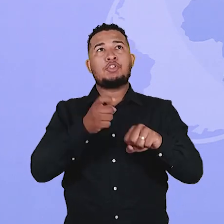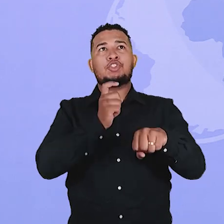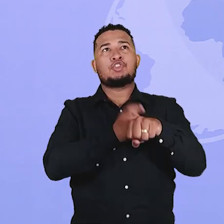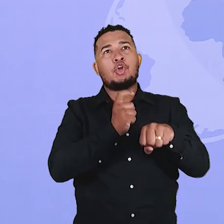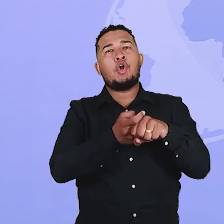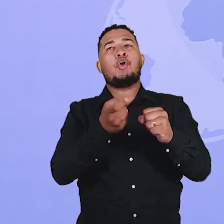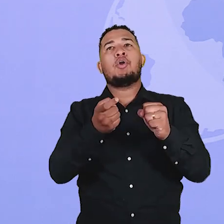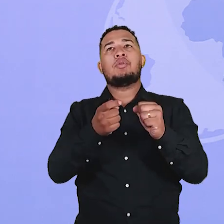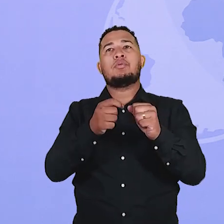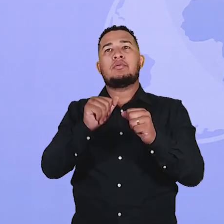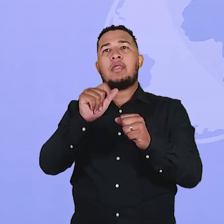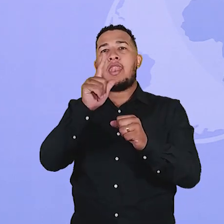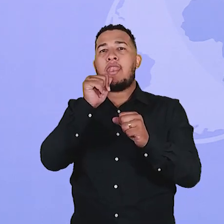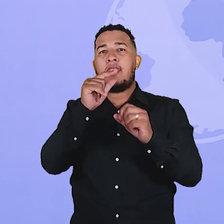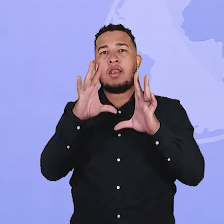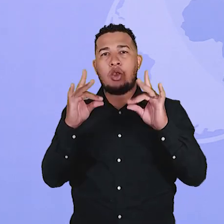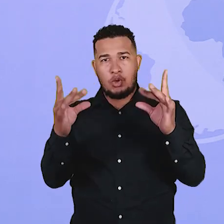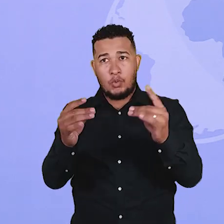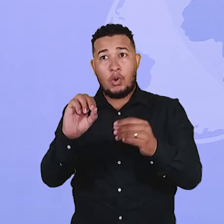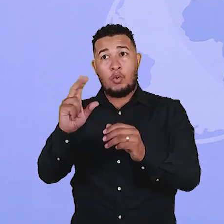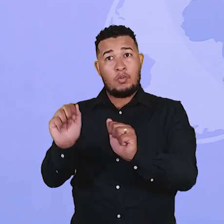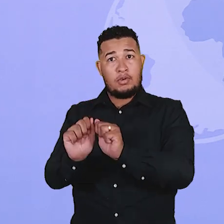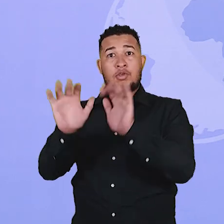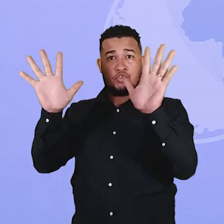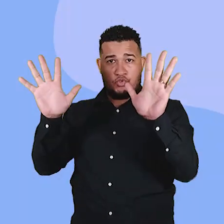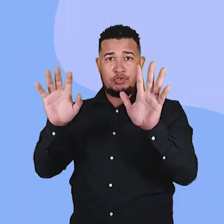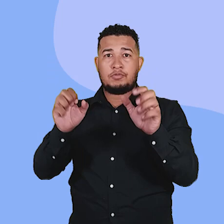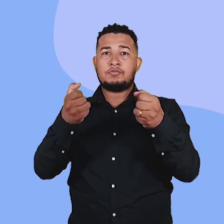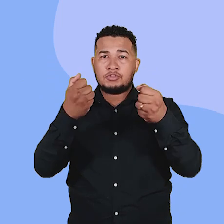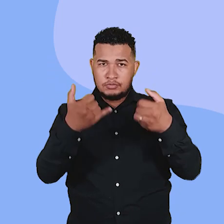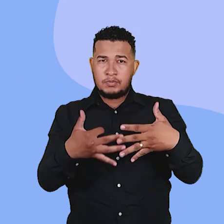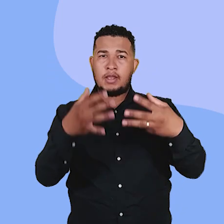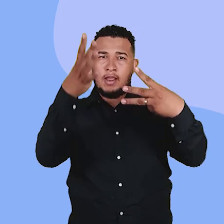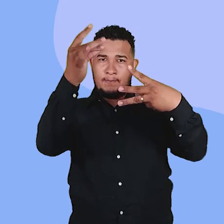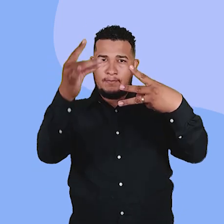ser sólido, líquido ou gasoso, que eu vou falar de cada uma delas agora.